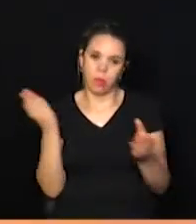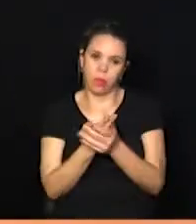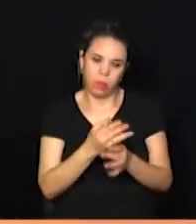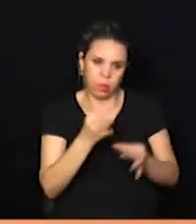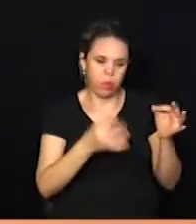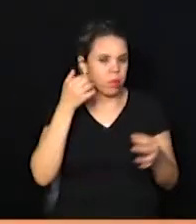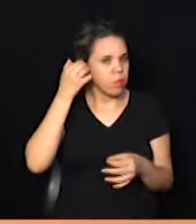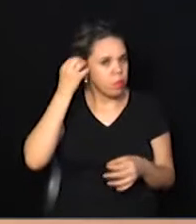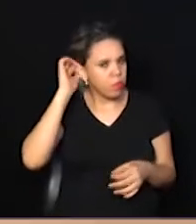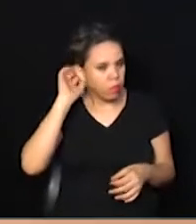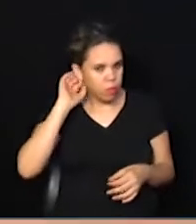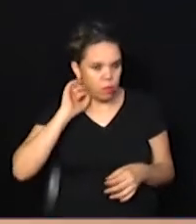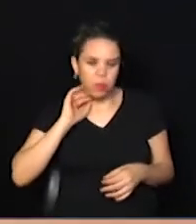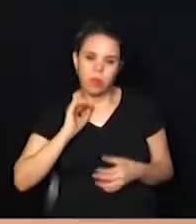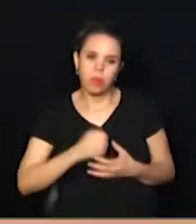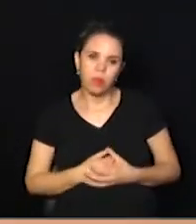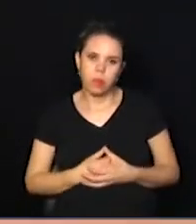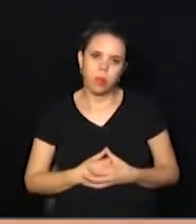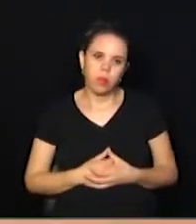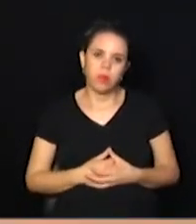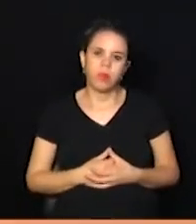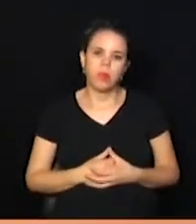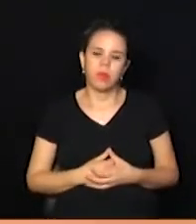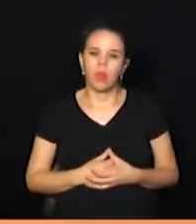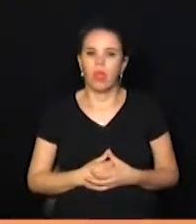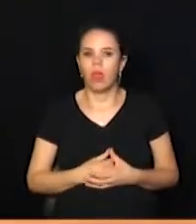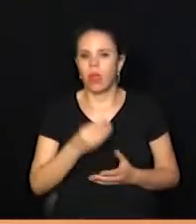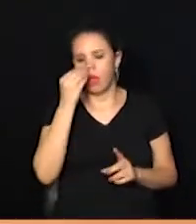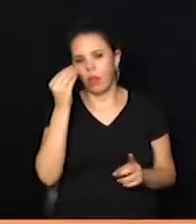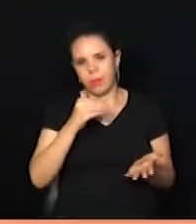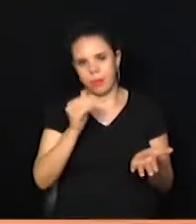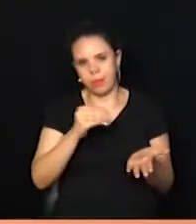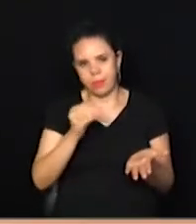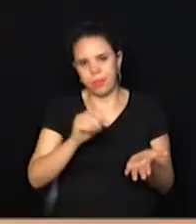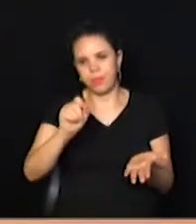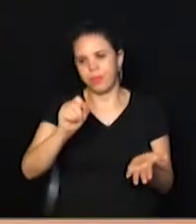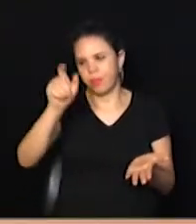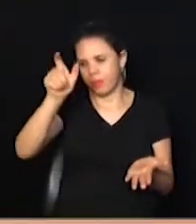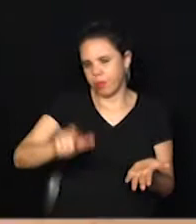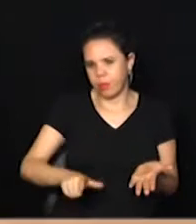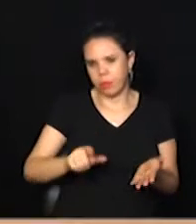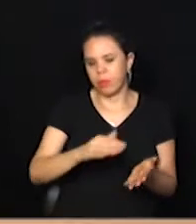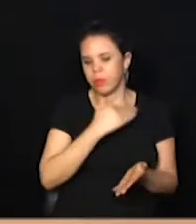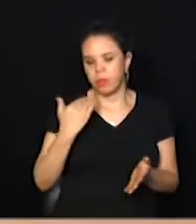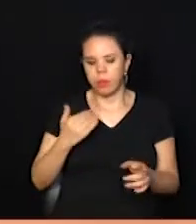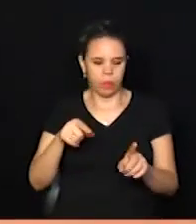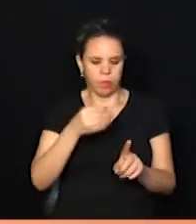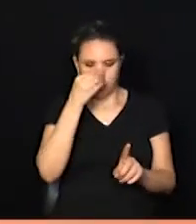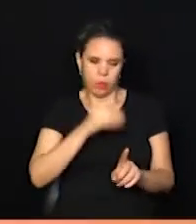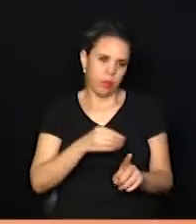judicial é a absoluta desconsideração de quem é a pessoa que foi morta.